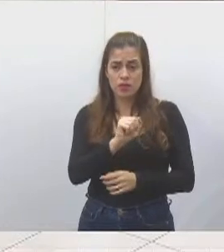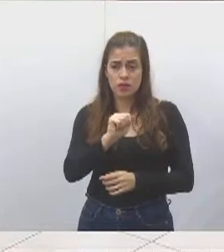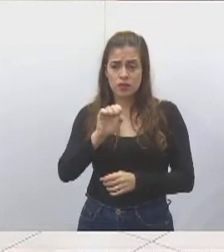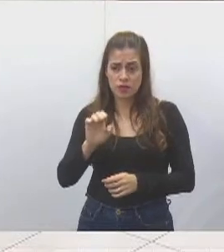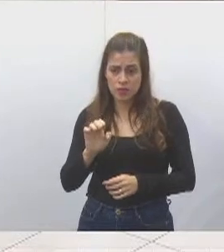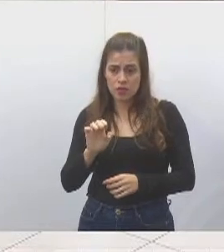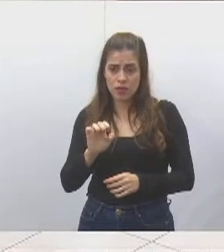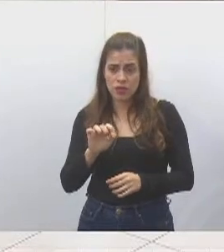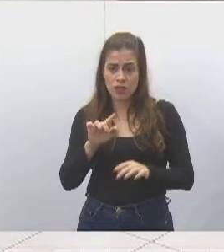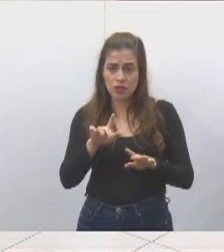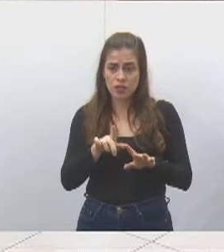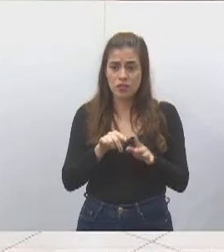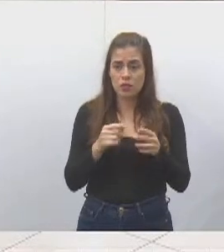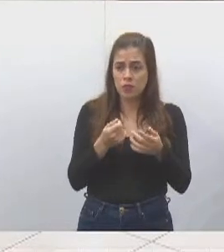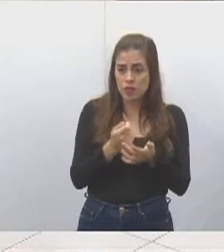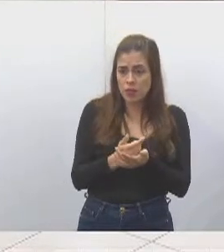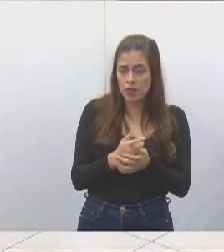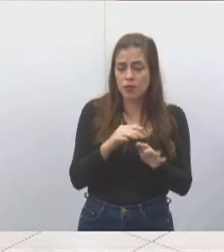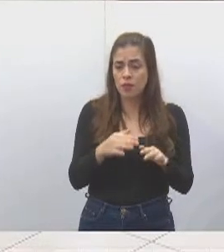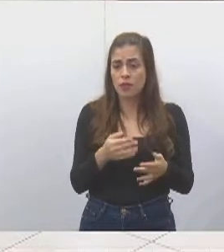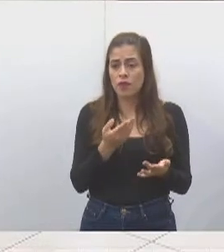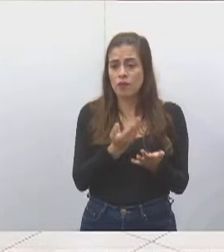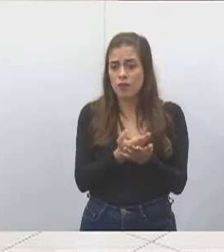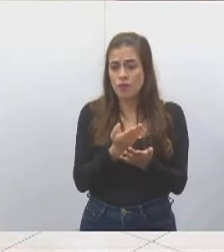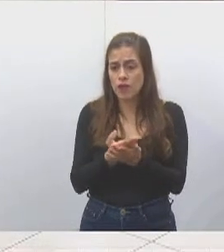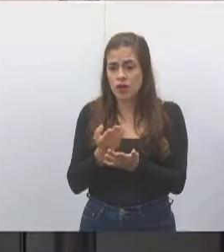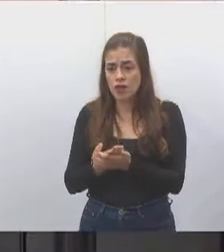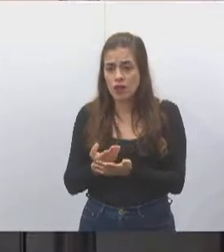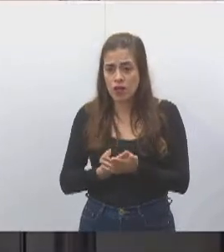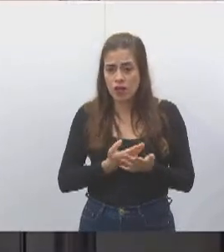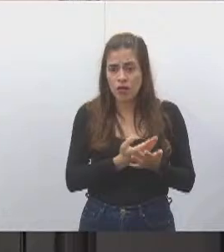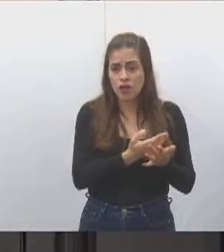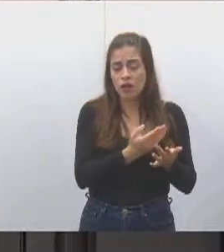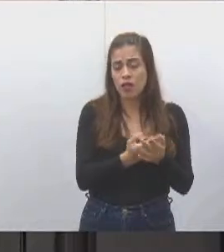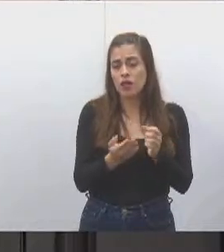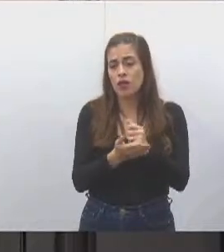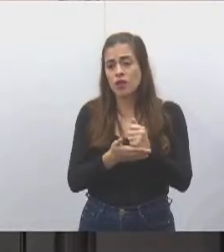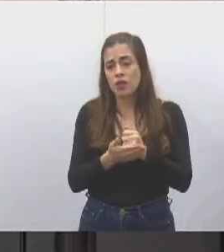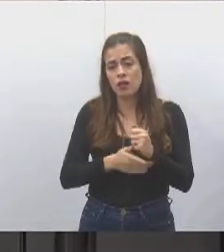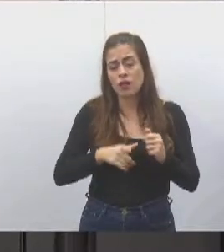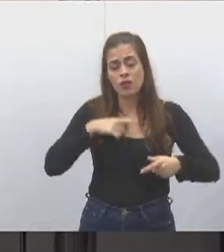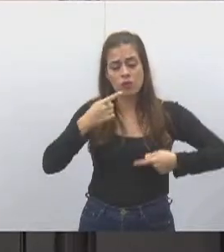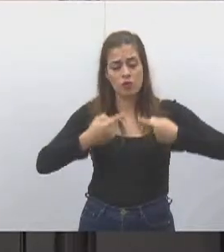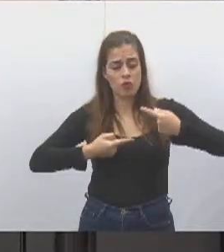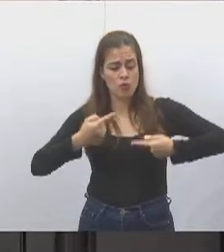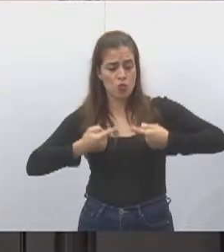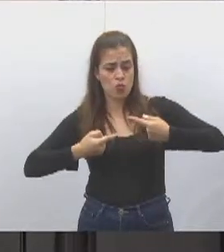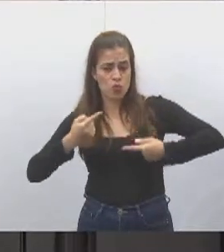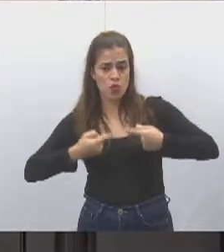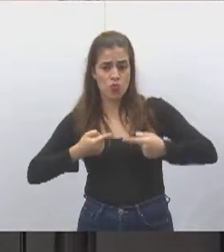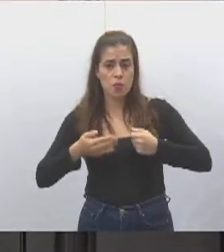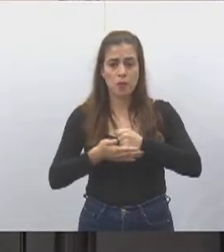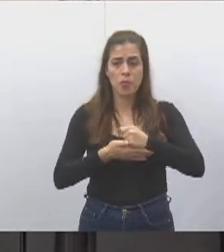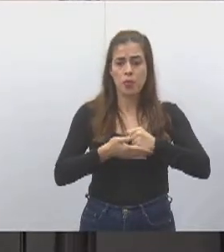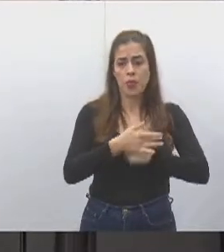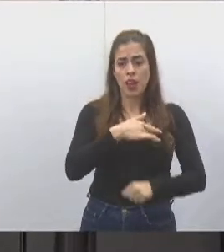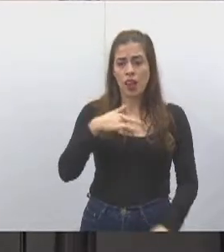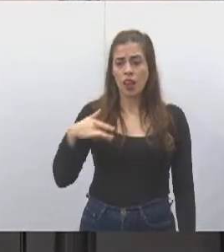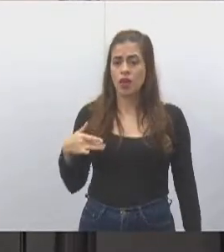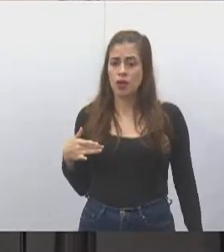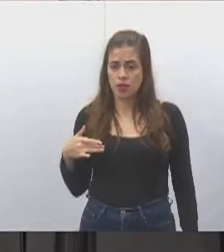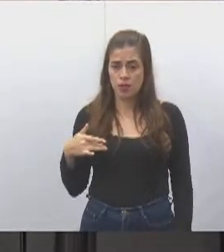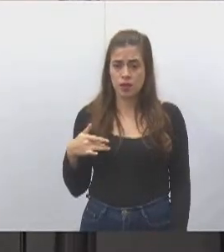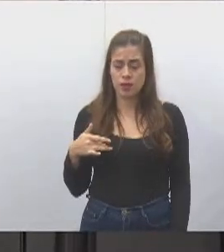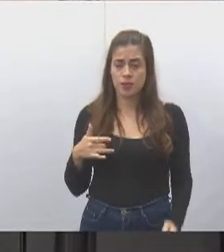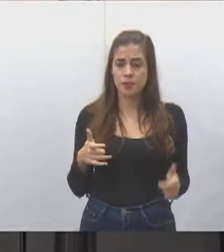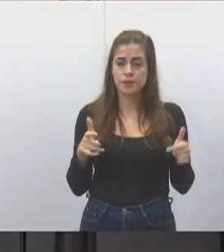para fundamentar o nosso estudo e a gente poder fazer política, debater política de saneamento básico